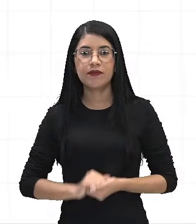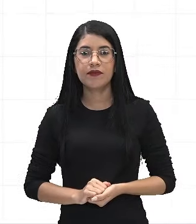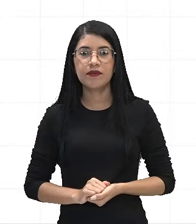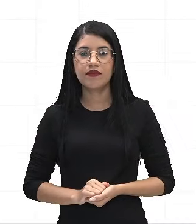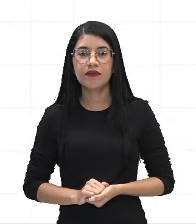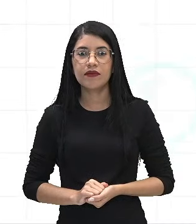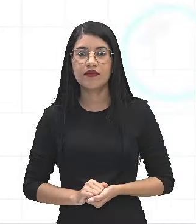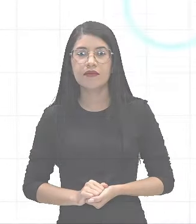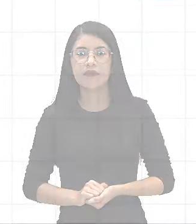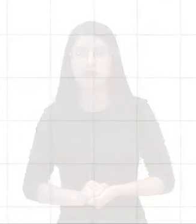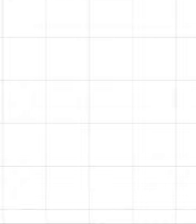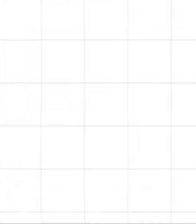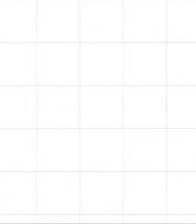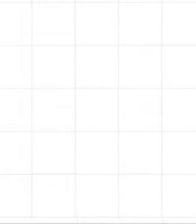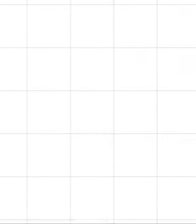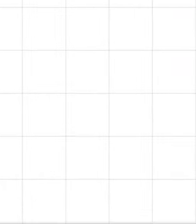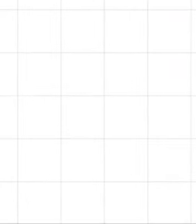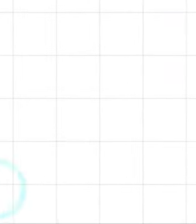E